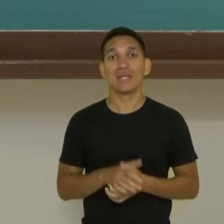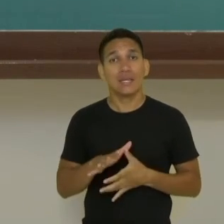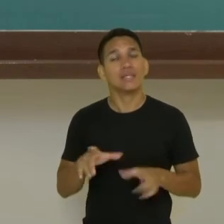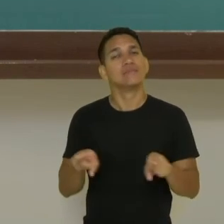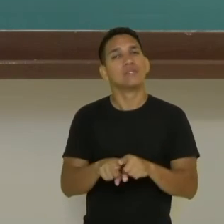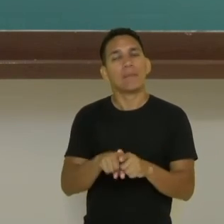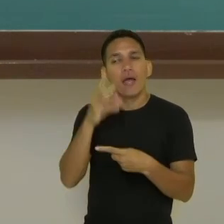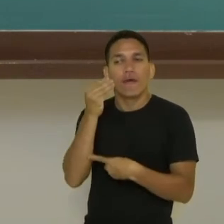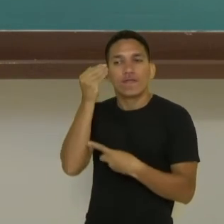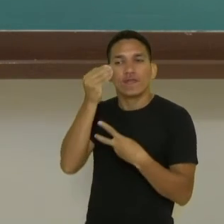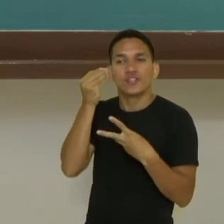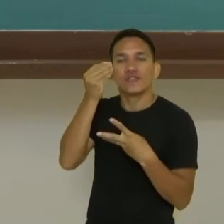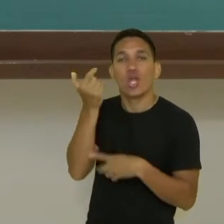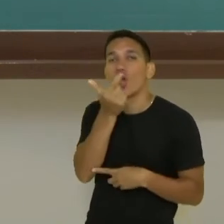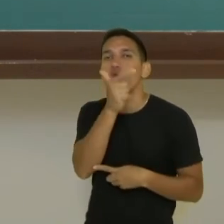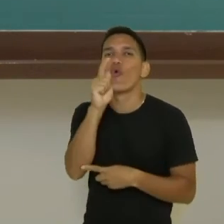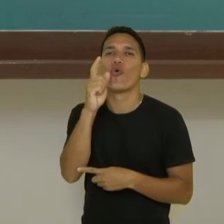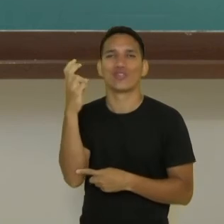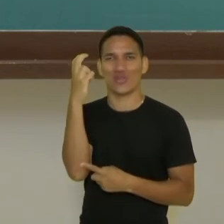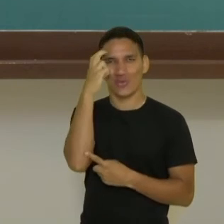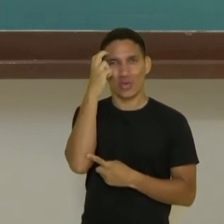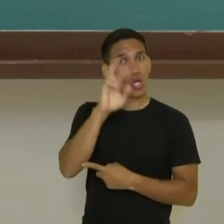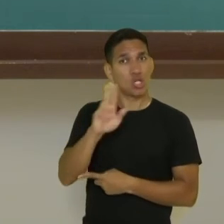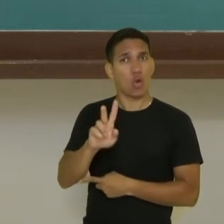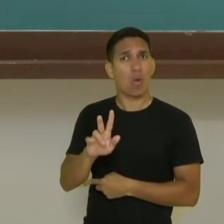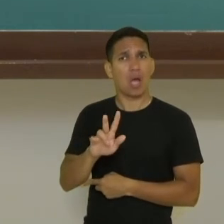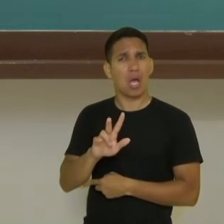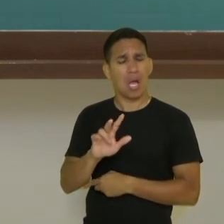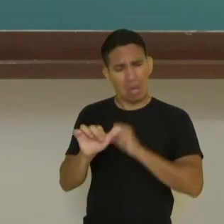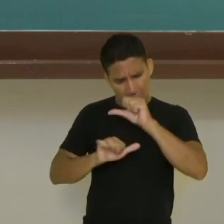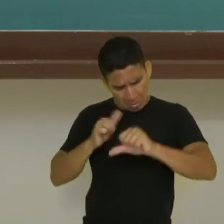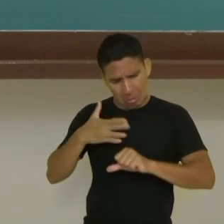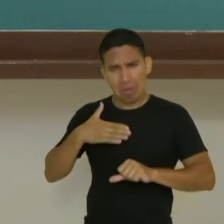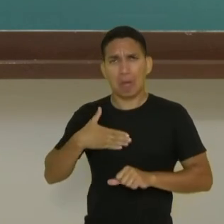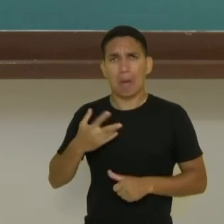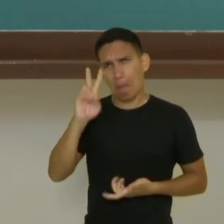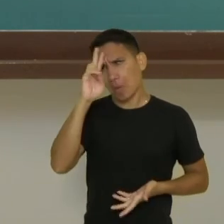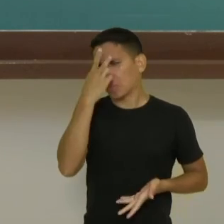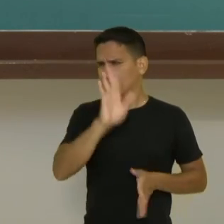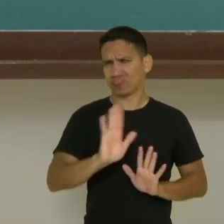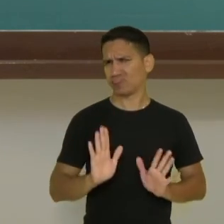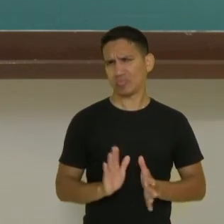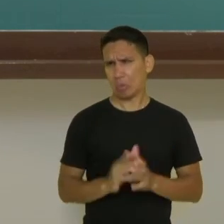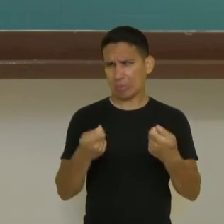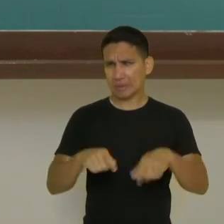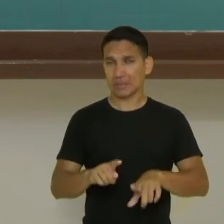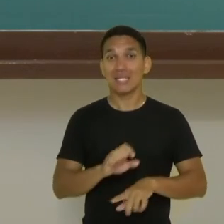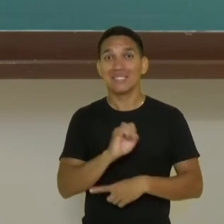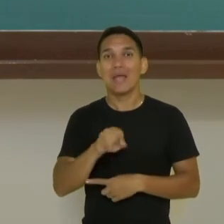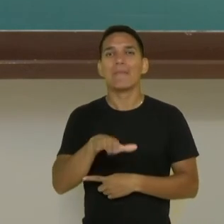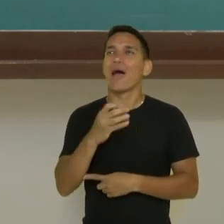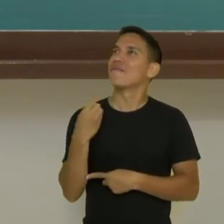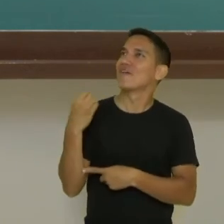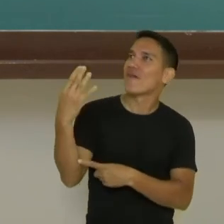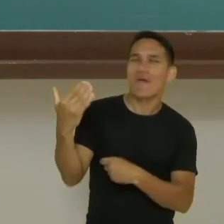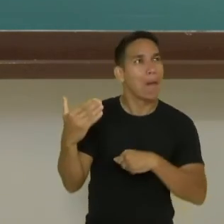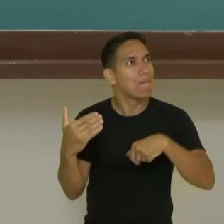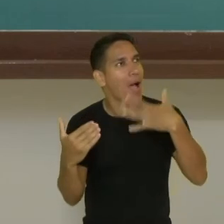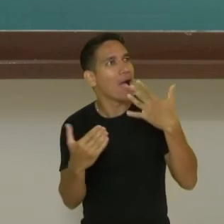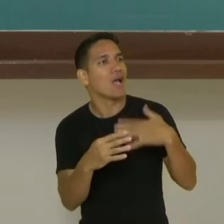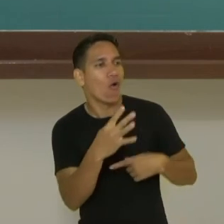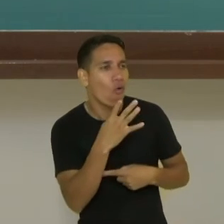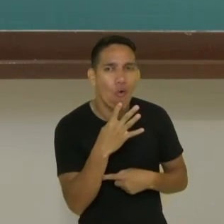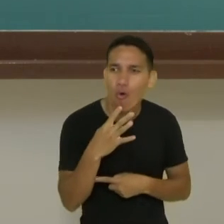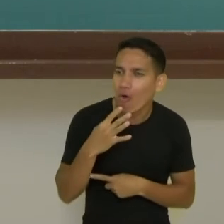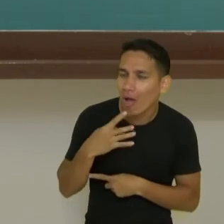outra cultura não é uma necessidade de se mudar a nossa própria. Quanto mais você viaja, quanto mais você conhece, quanto mais você lê,